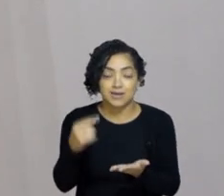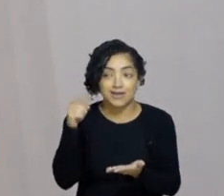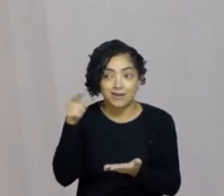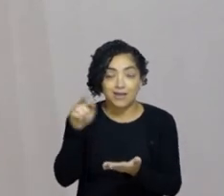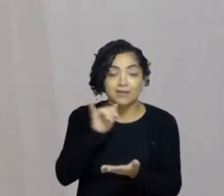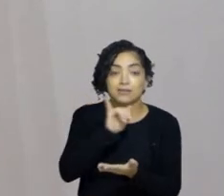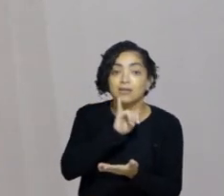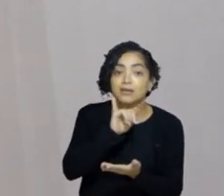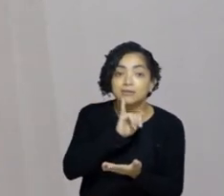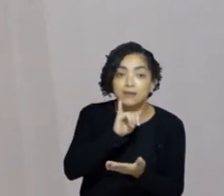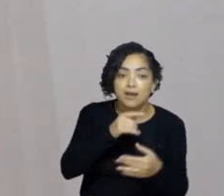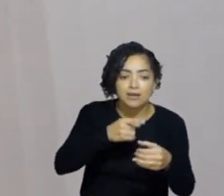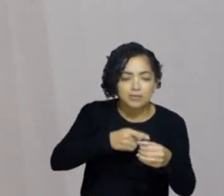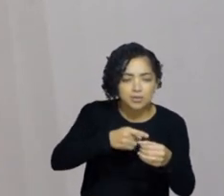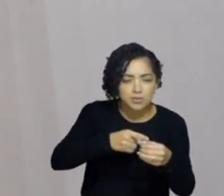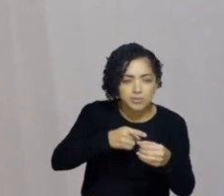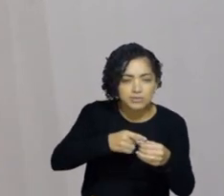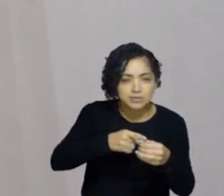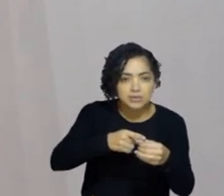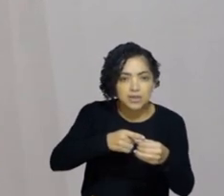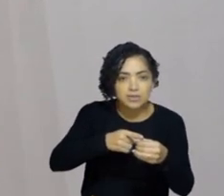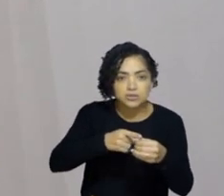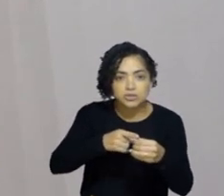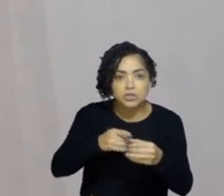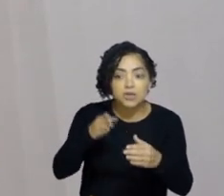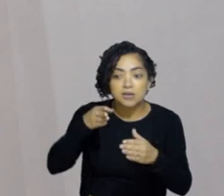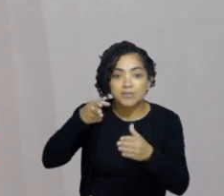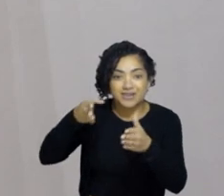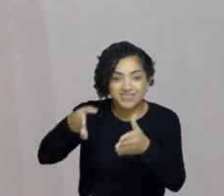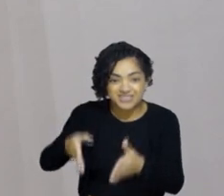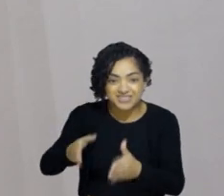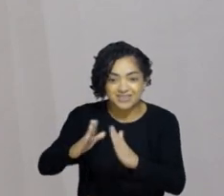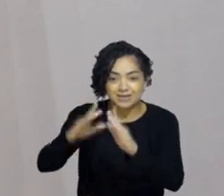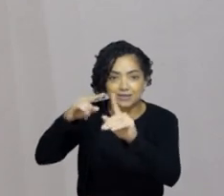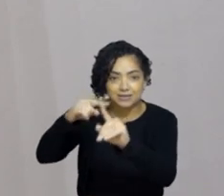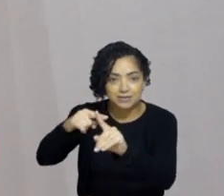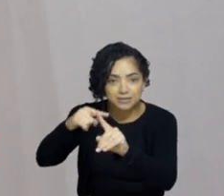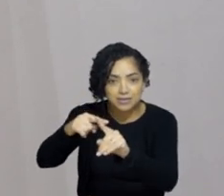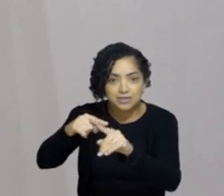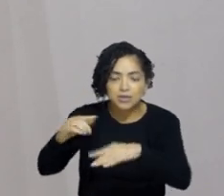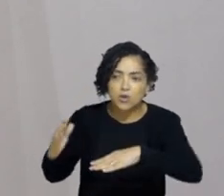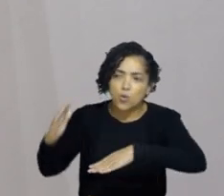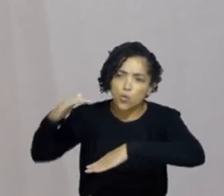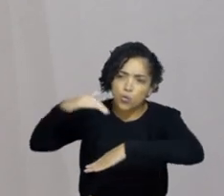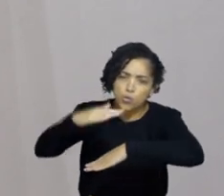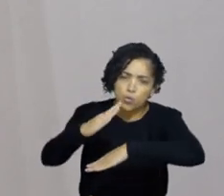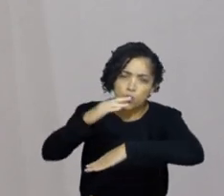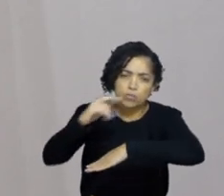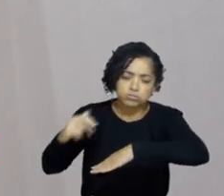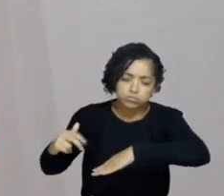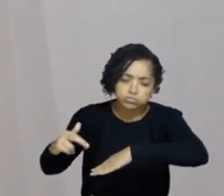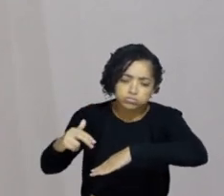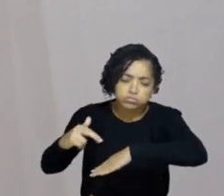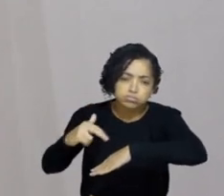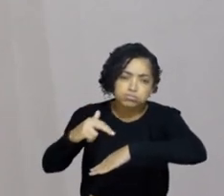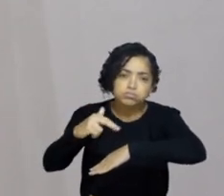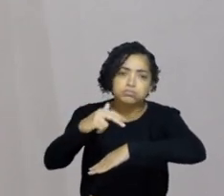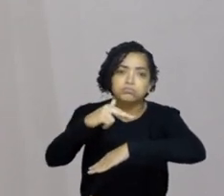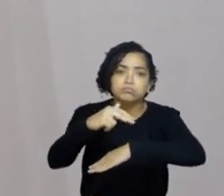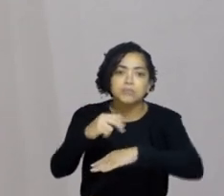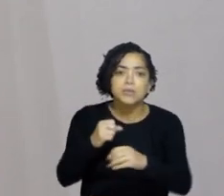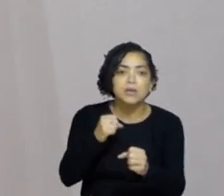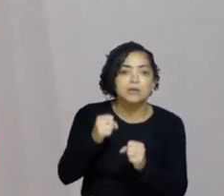Itália, para a pessoa chegar na igreja, é um morro. Então, ele vai bem devagarinho, aquele centenário, aquele vozinho,